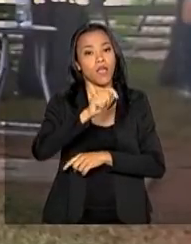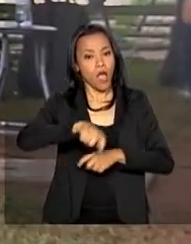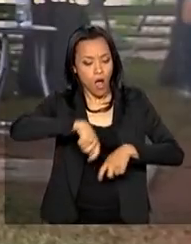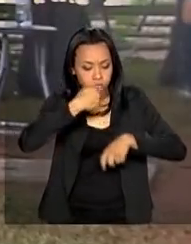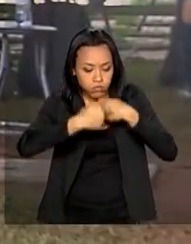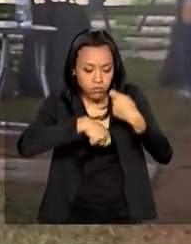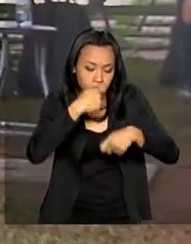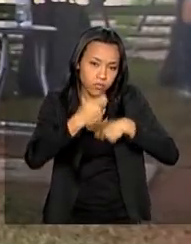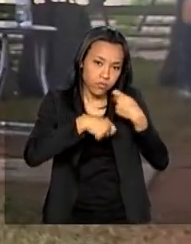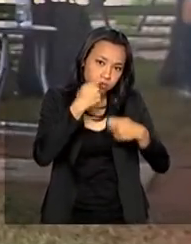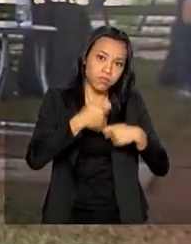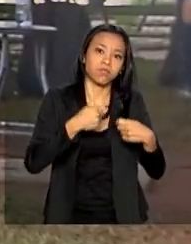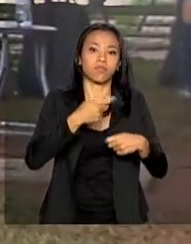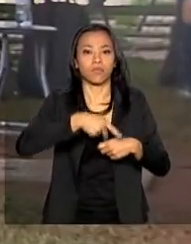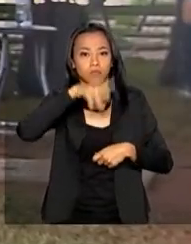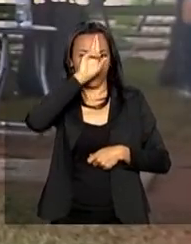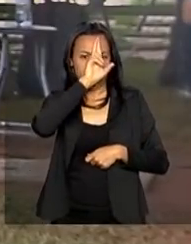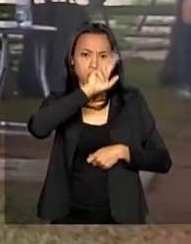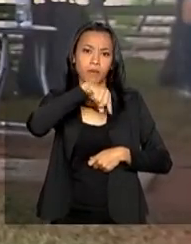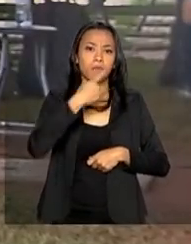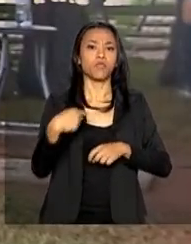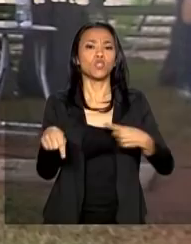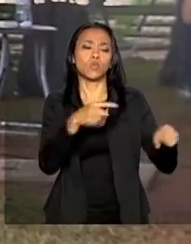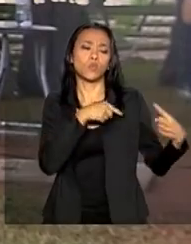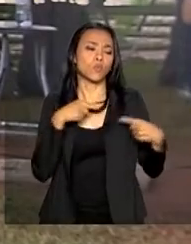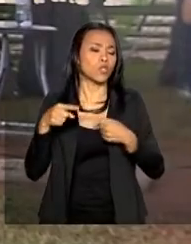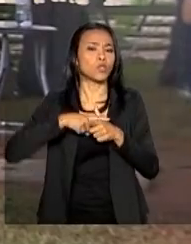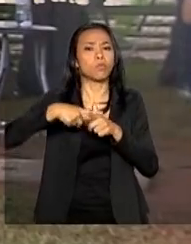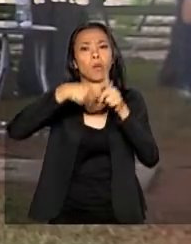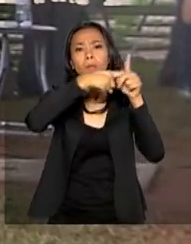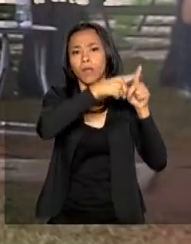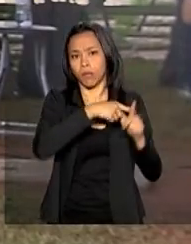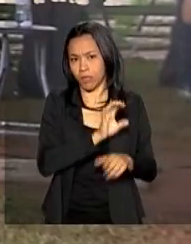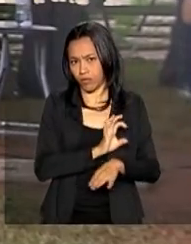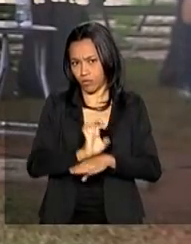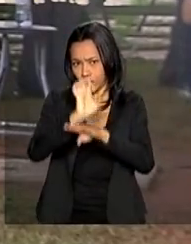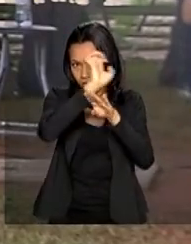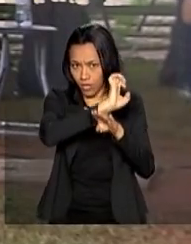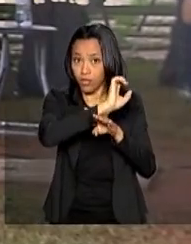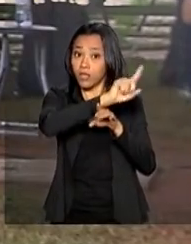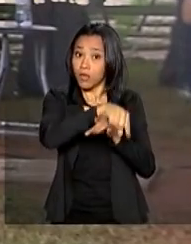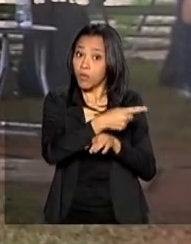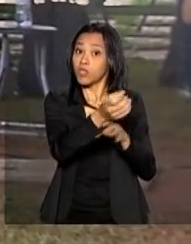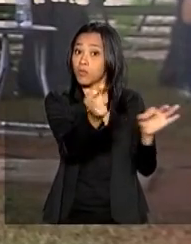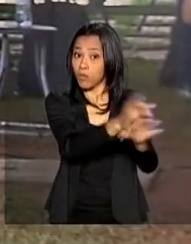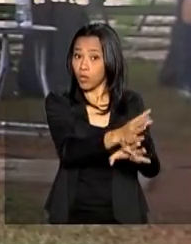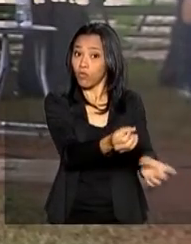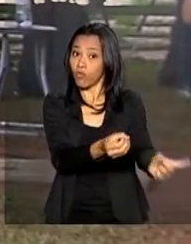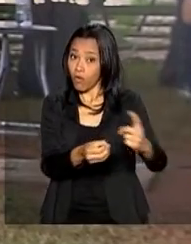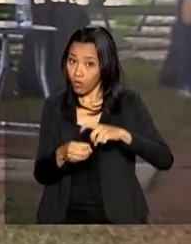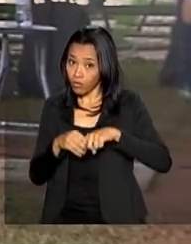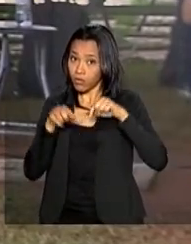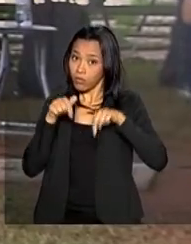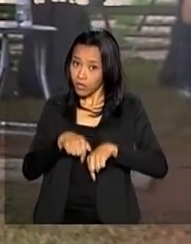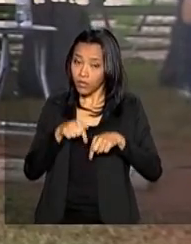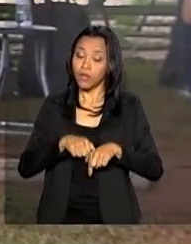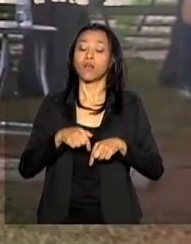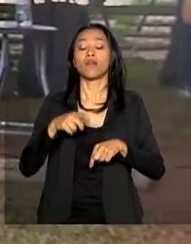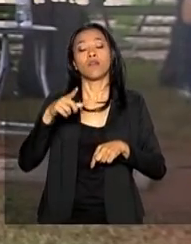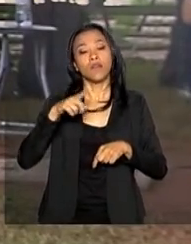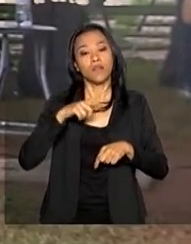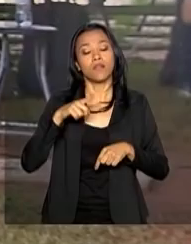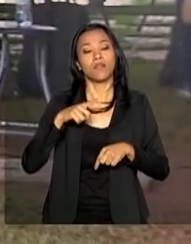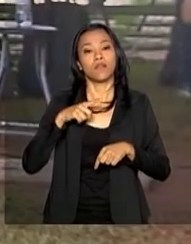discutir a crise financeira dos estados. Depois ele retorna aqui para o CCBB e se reúne com o